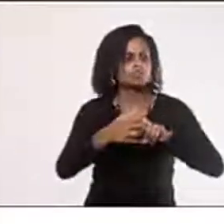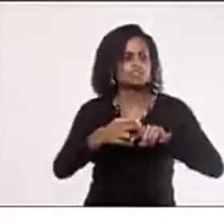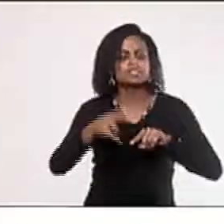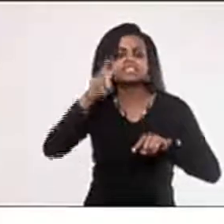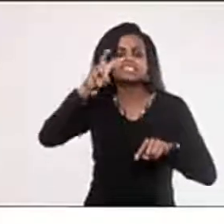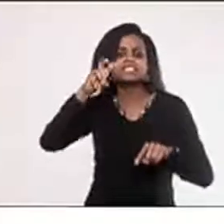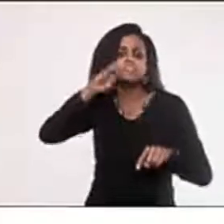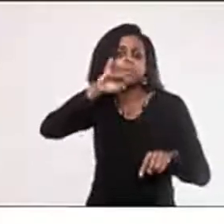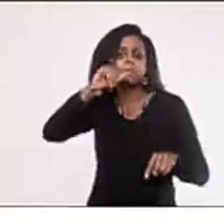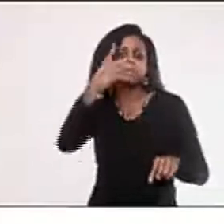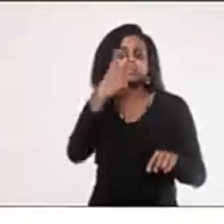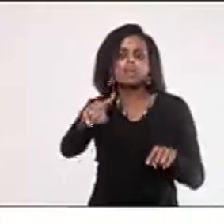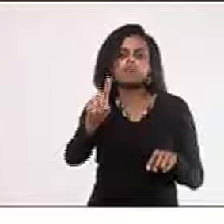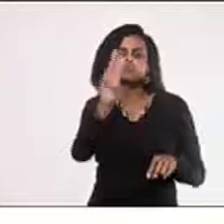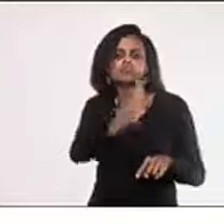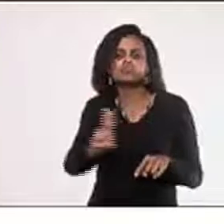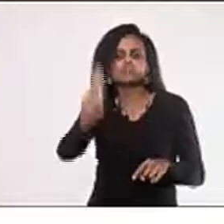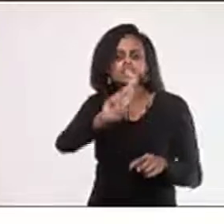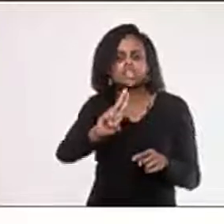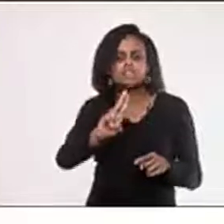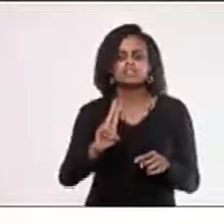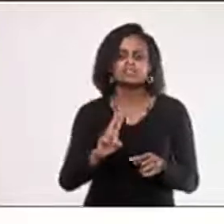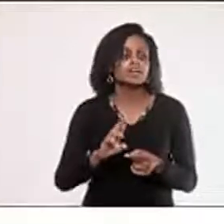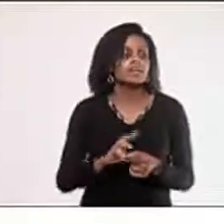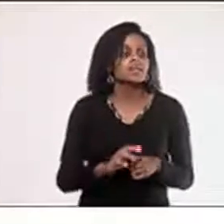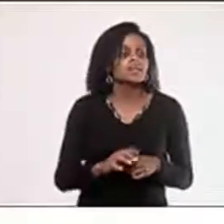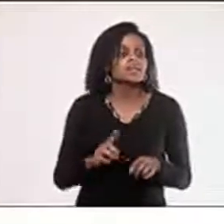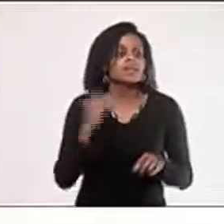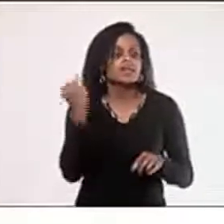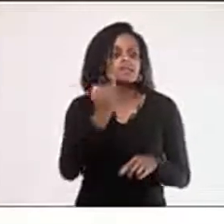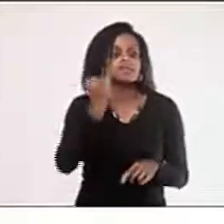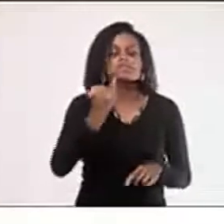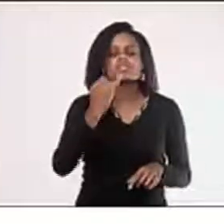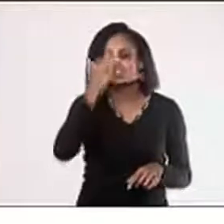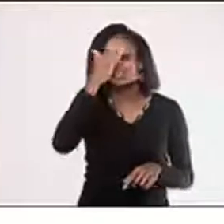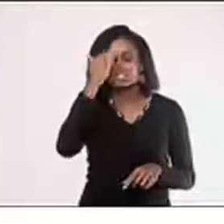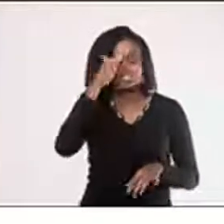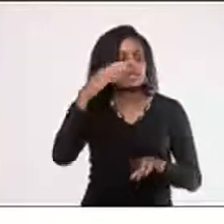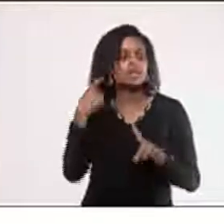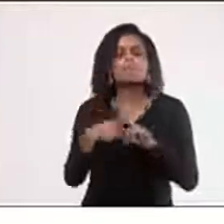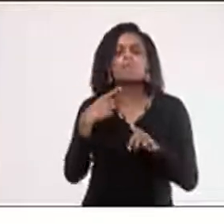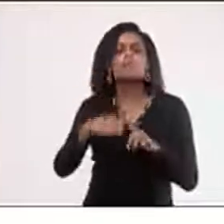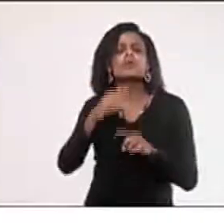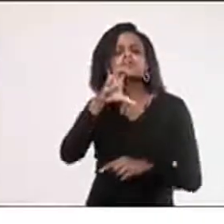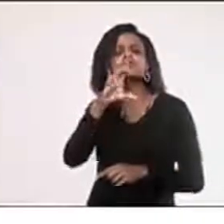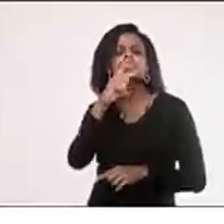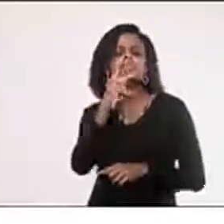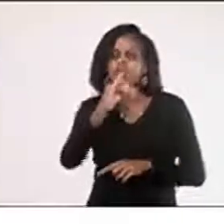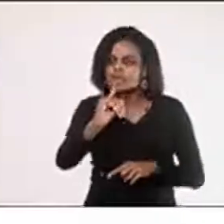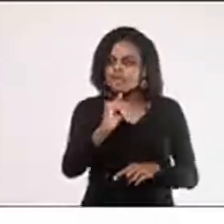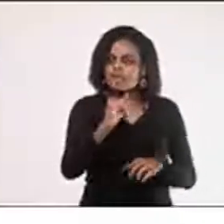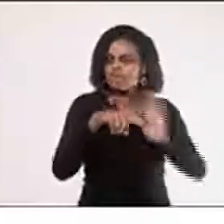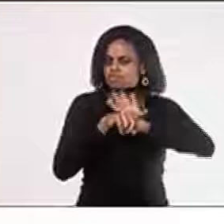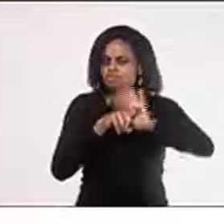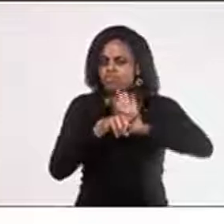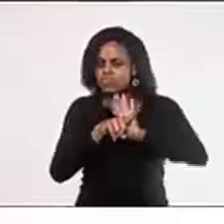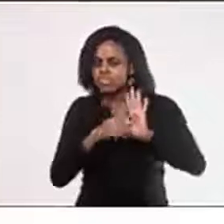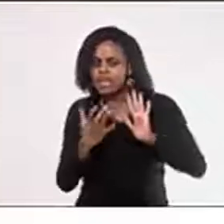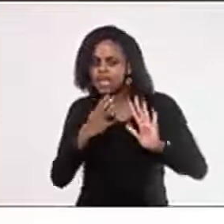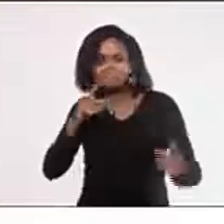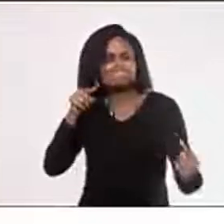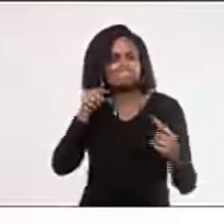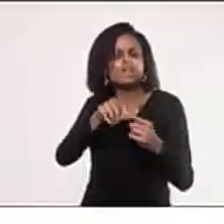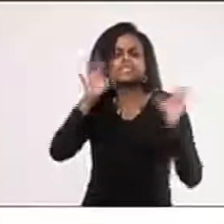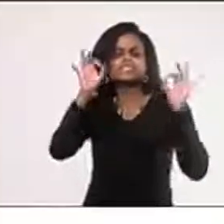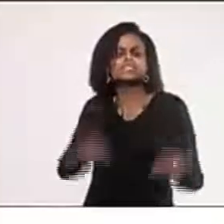5 bilhões das universidades. É preciso entender por que uma CPI pretende investigar diretamente